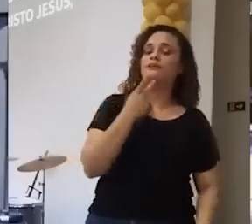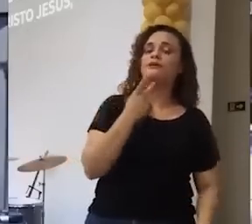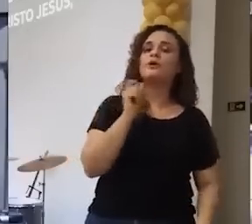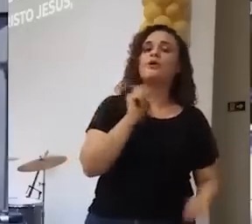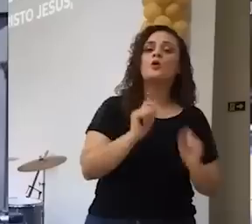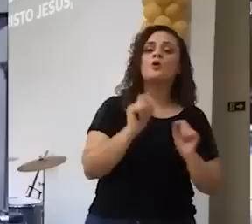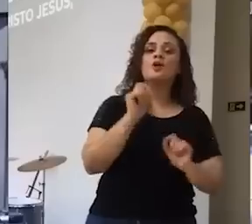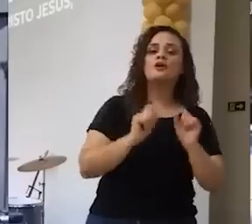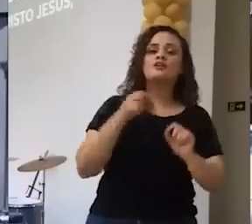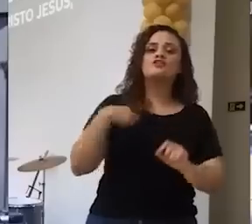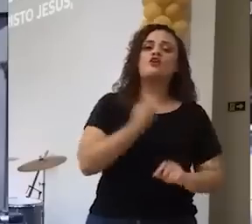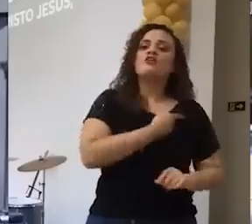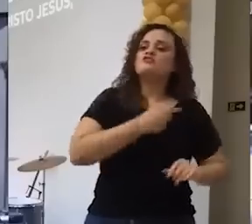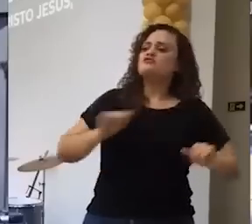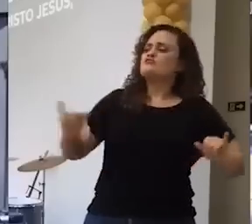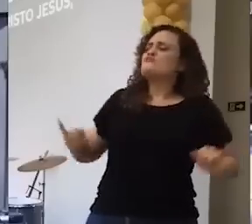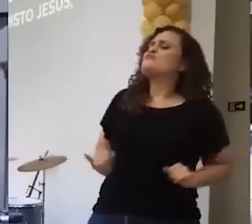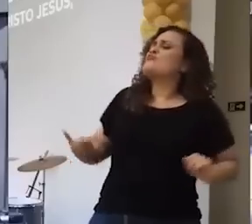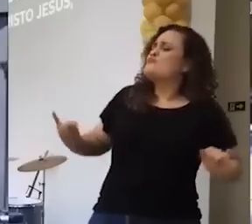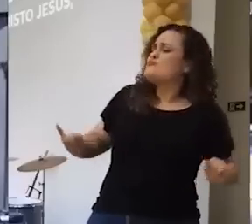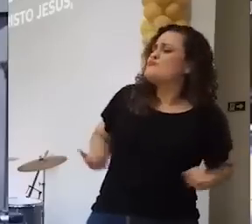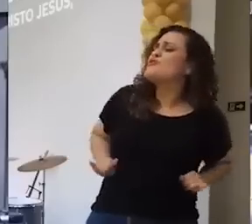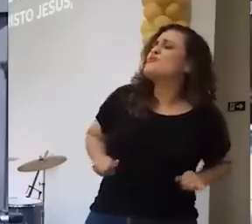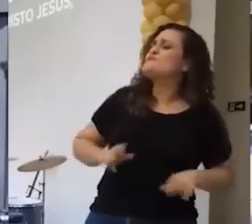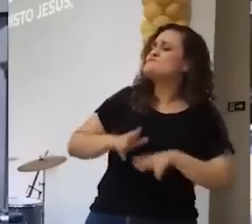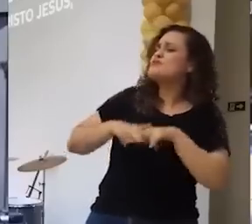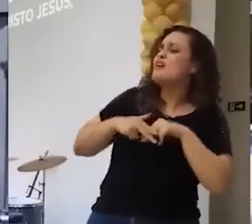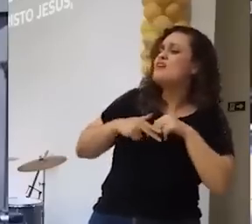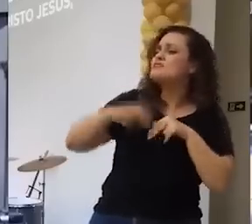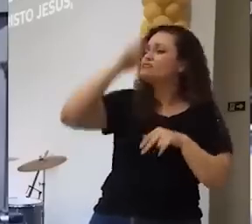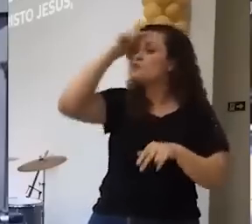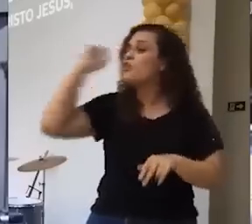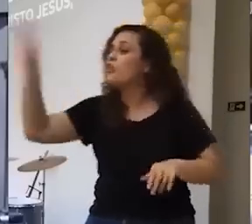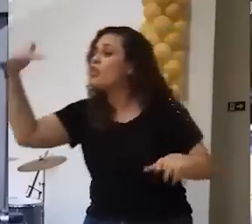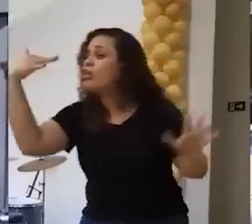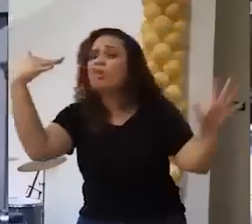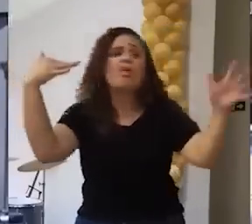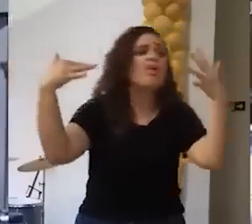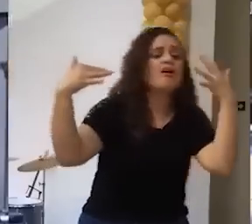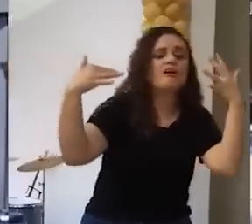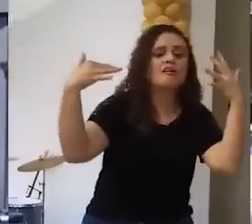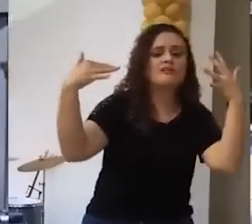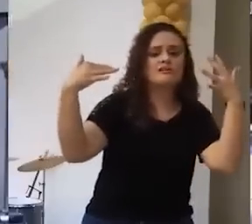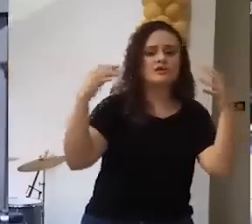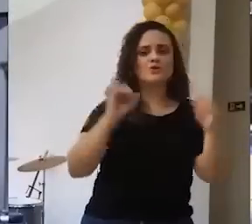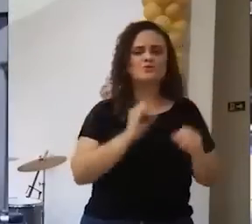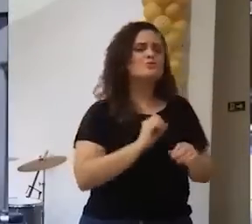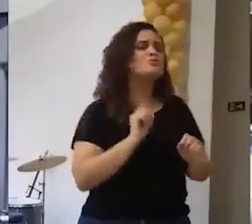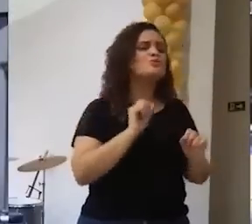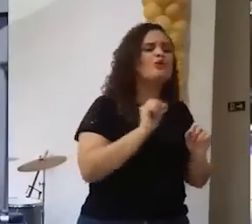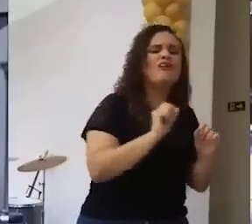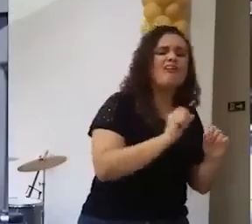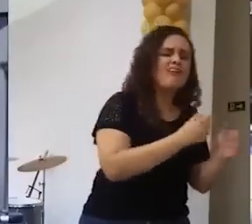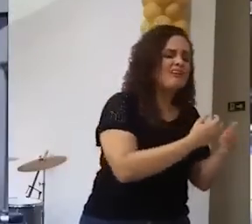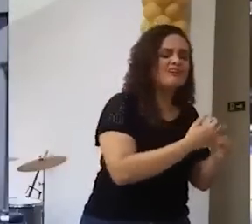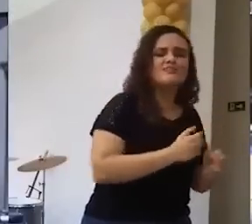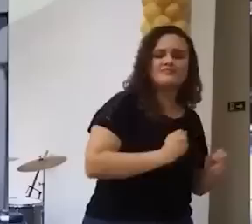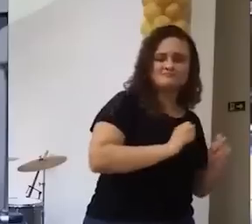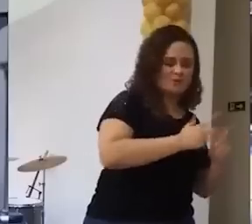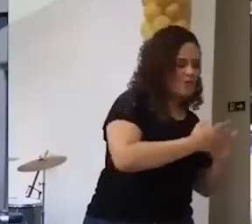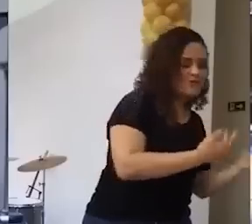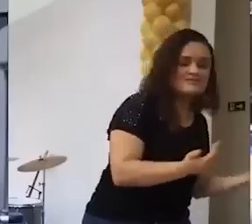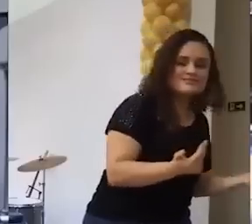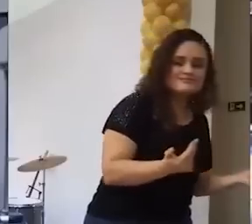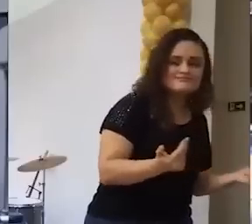por causa de gente do que por causa de coisas. As pessoas nos fazem